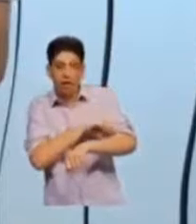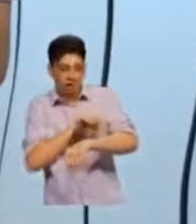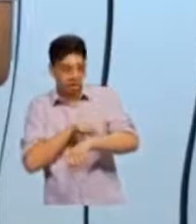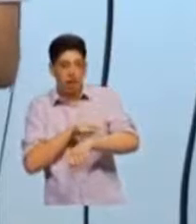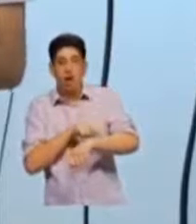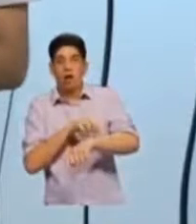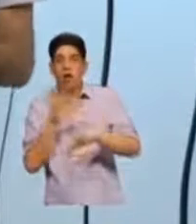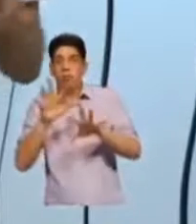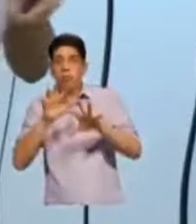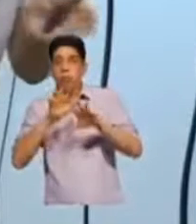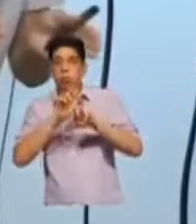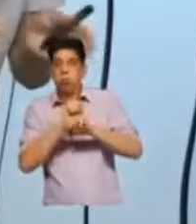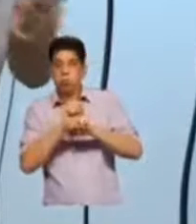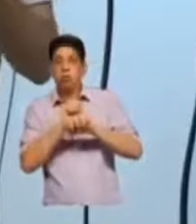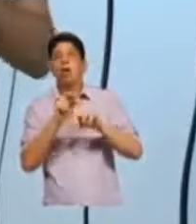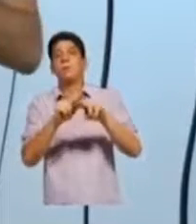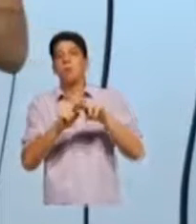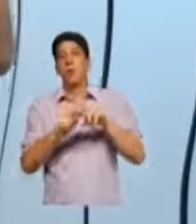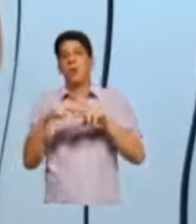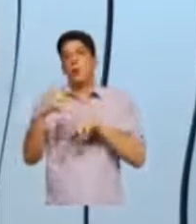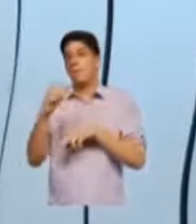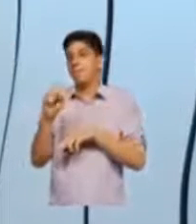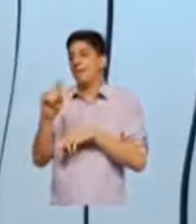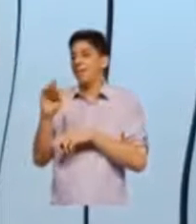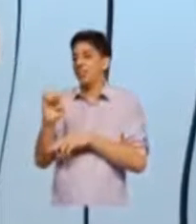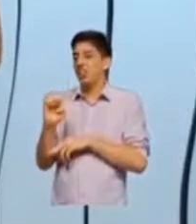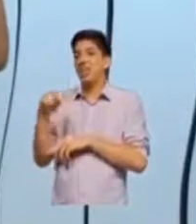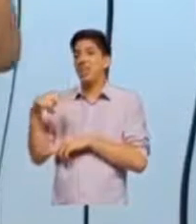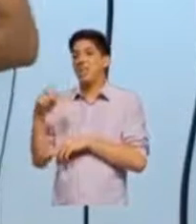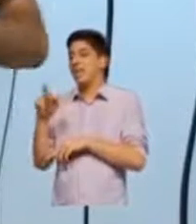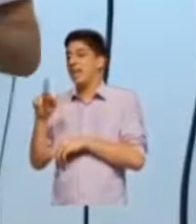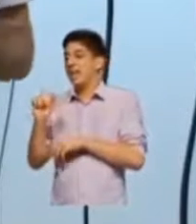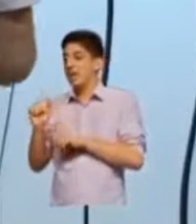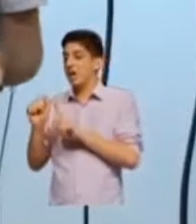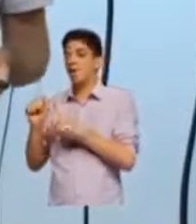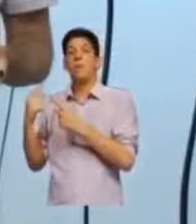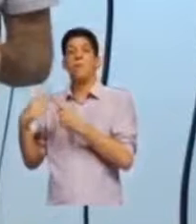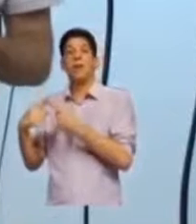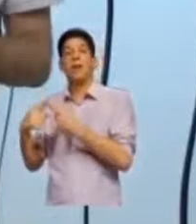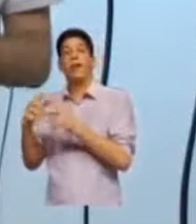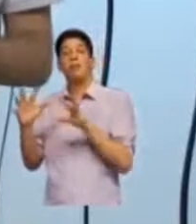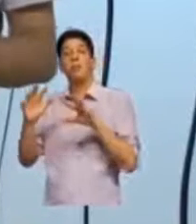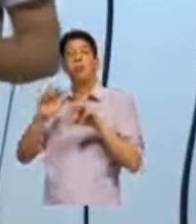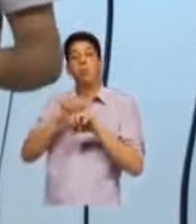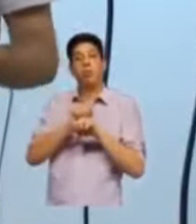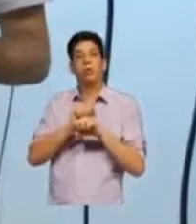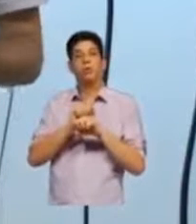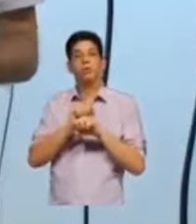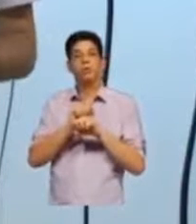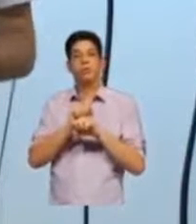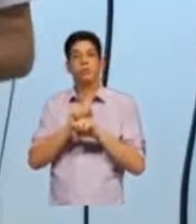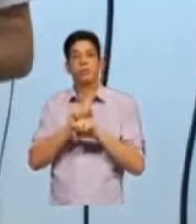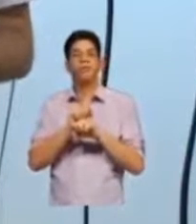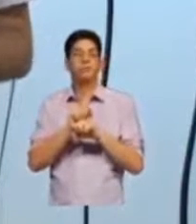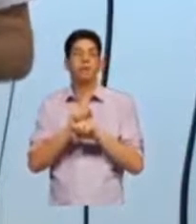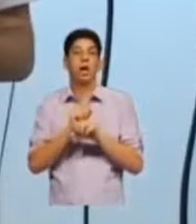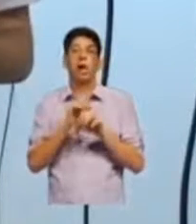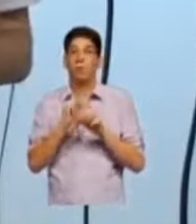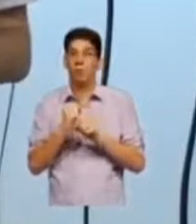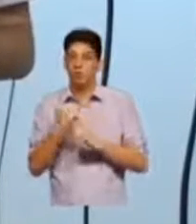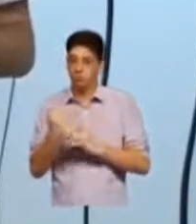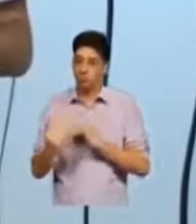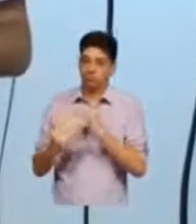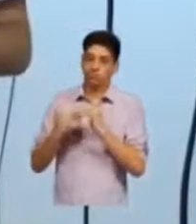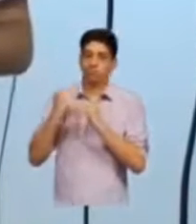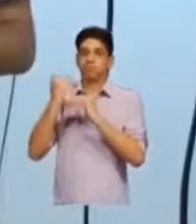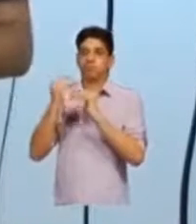escuras, negras, daí o nome peste negra. E em alguns casos, pode-se evoluir para uma